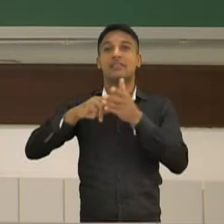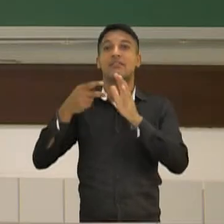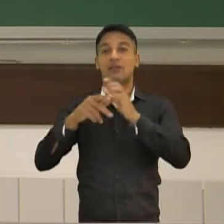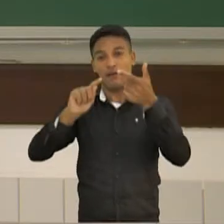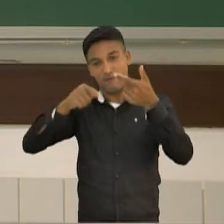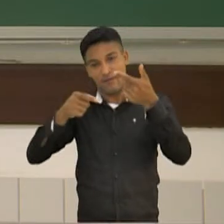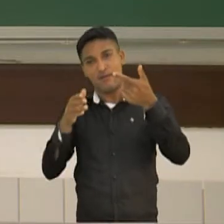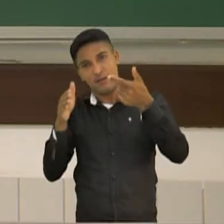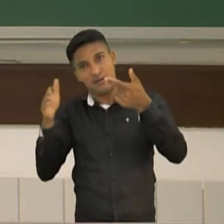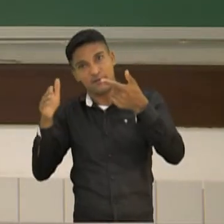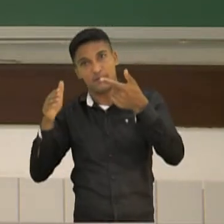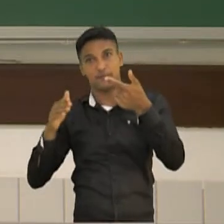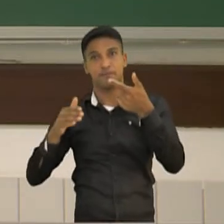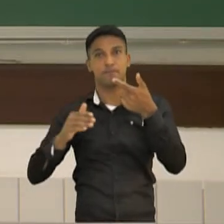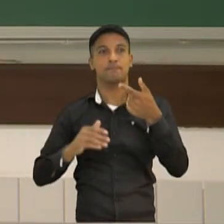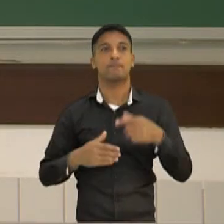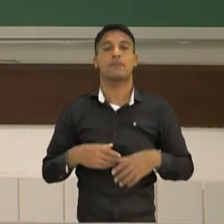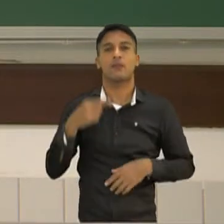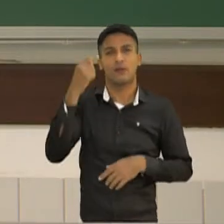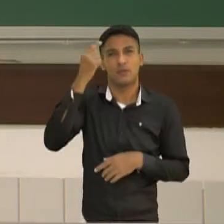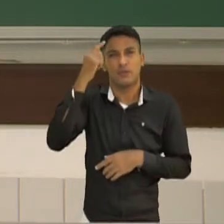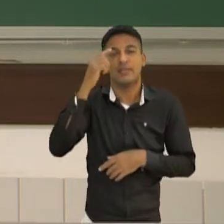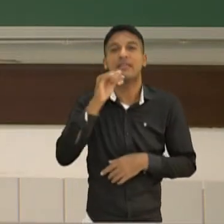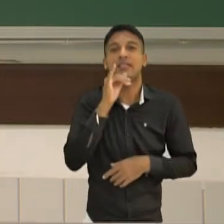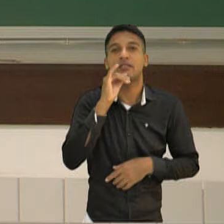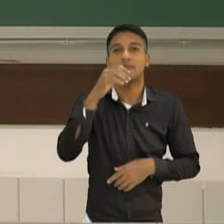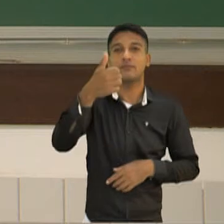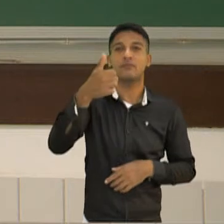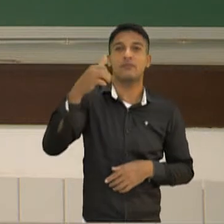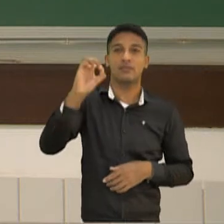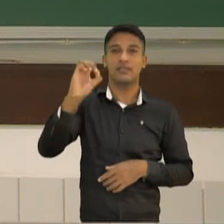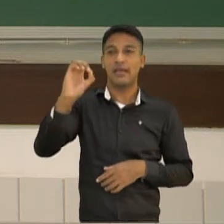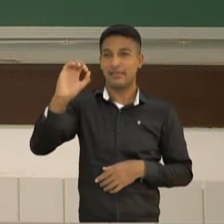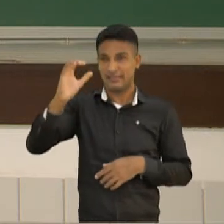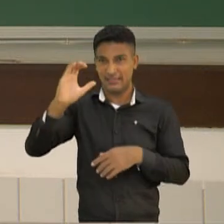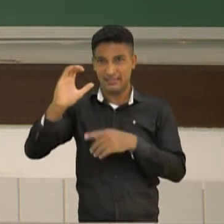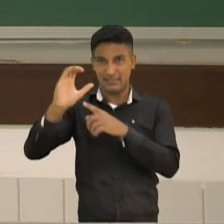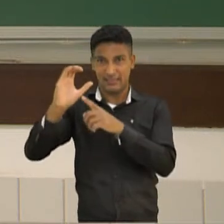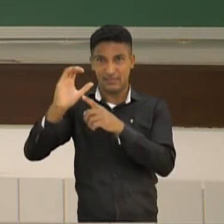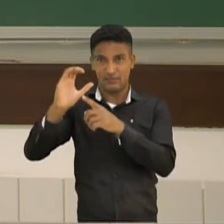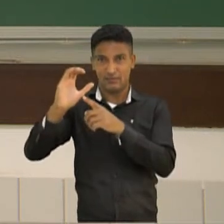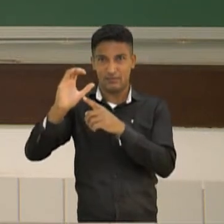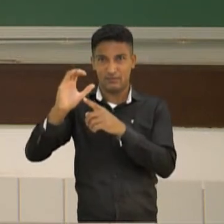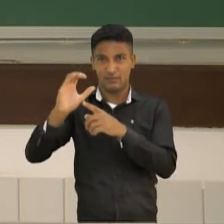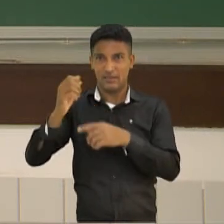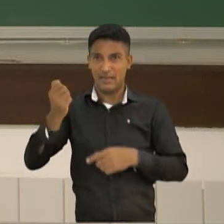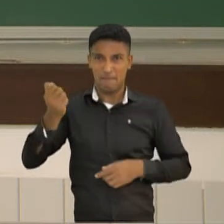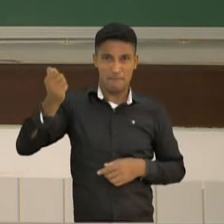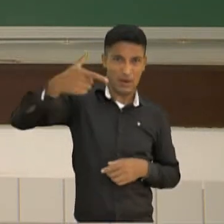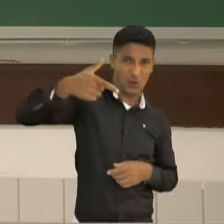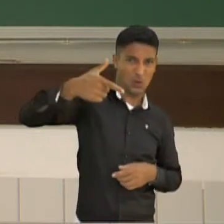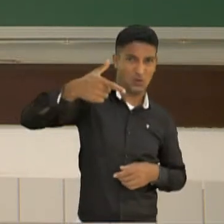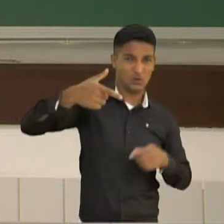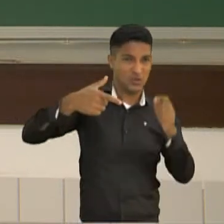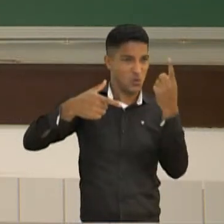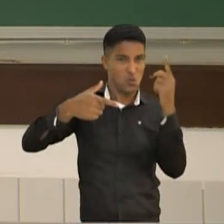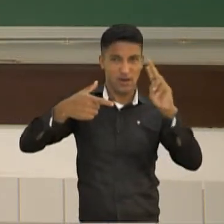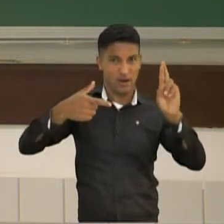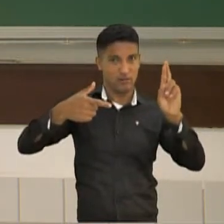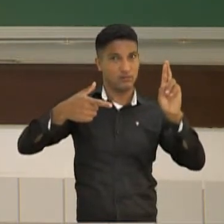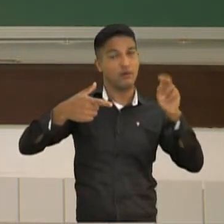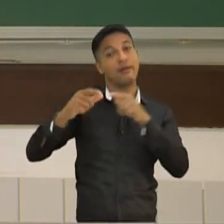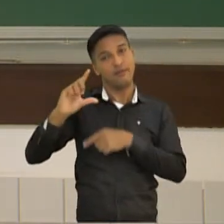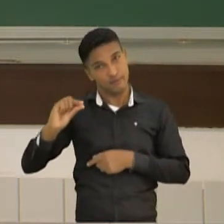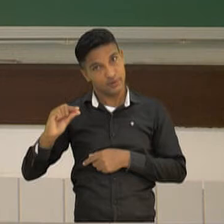em dinheiro, eu posso pensar assim, 10 centavos é maior ou é menor do que um inteiro, R$1? Menor.